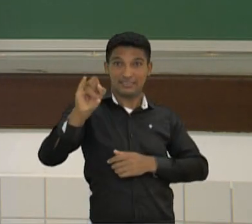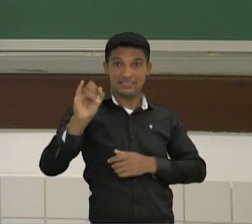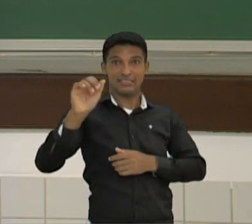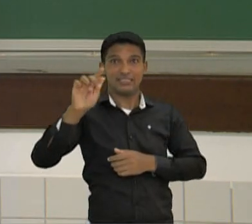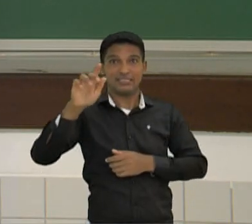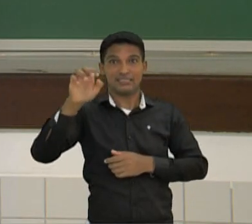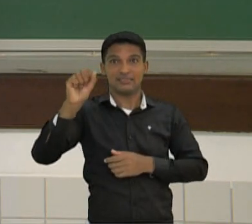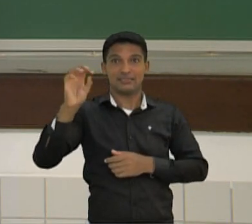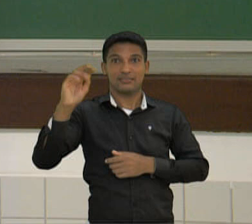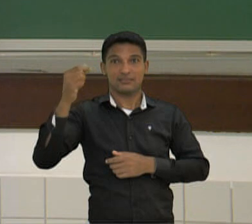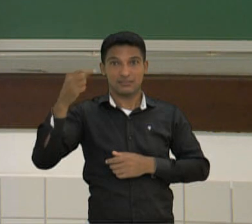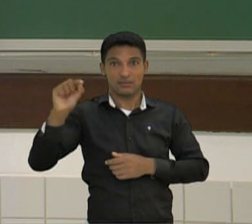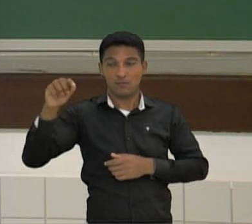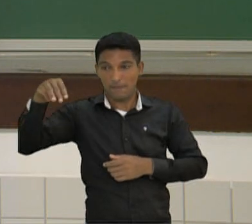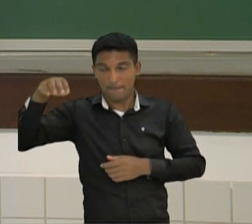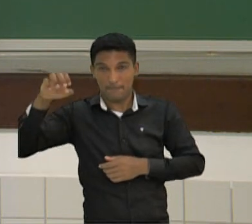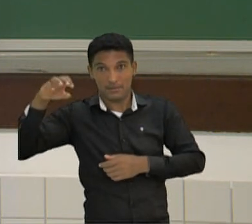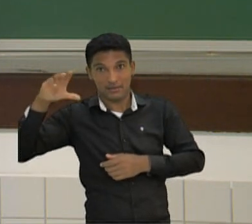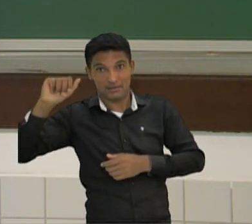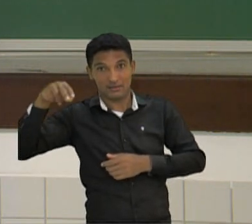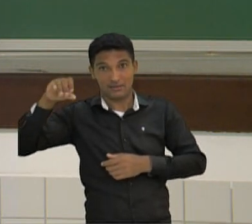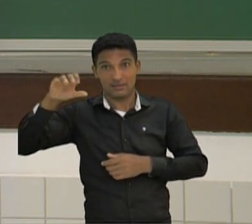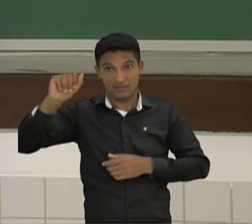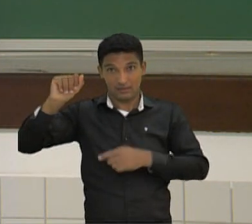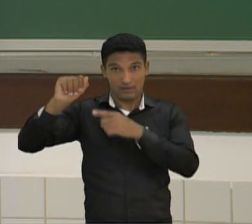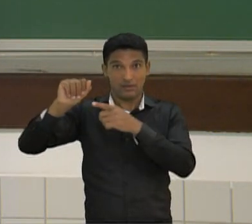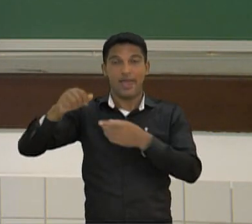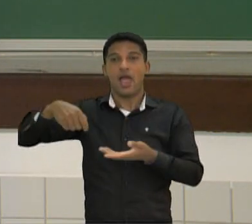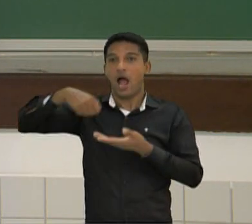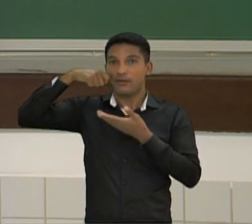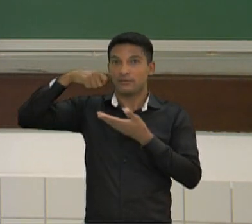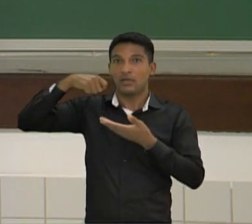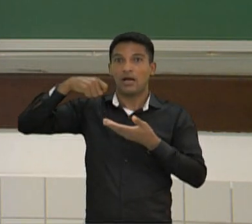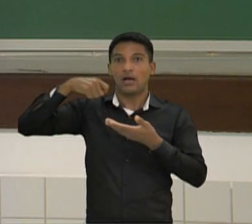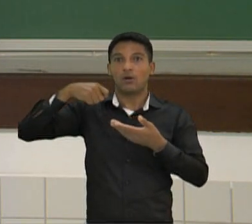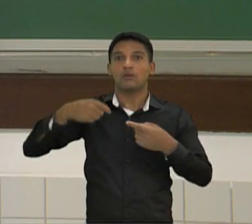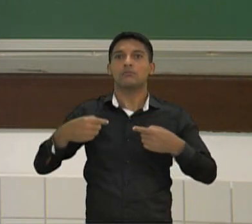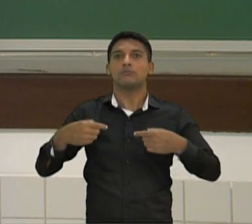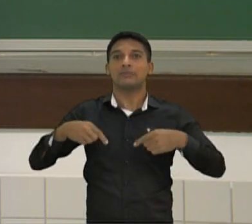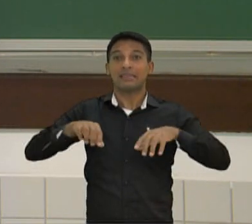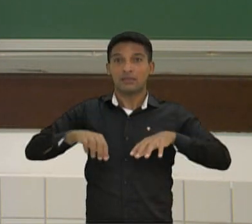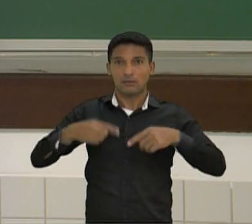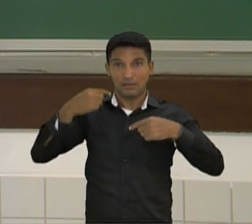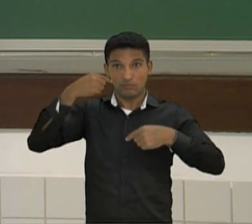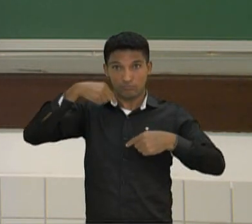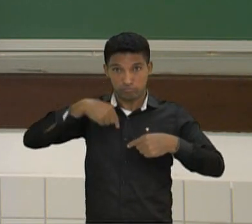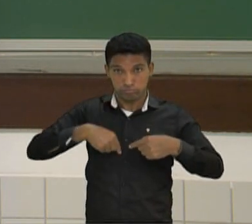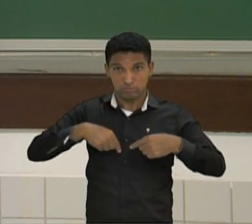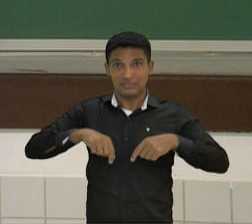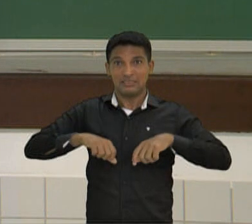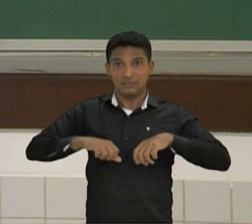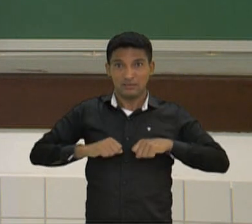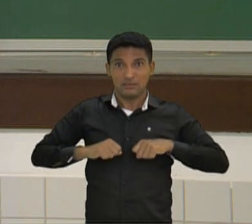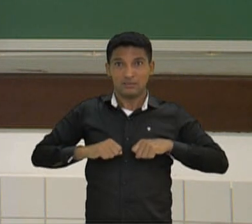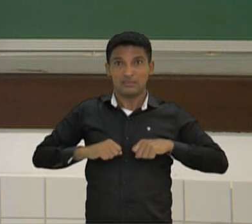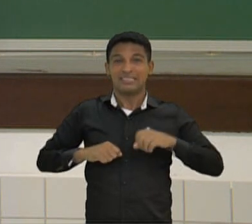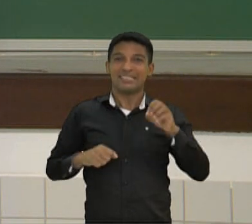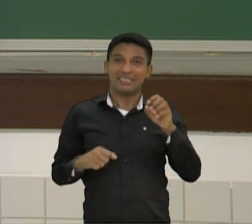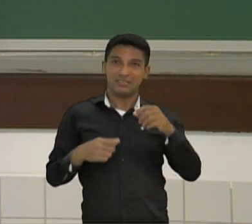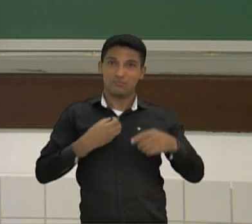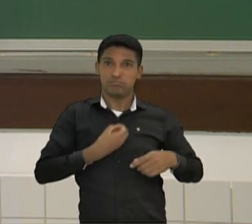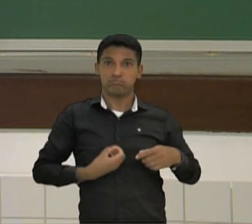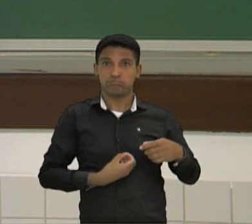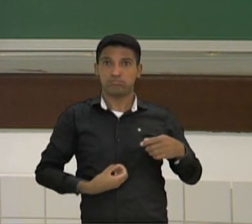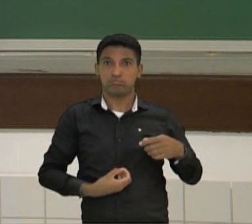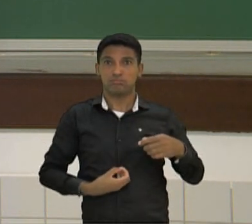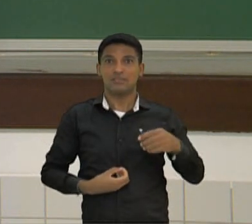quem são as substâncias responsáveis por essa digestão química? As enzimas, tudo bem?